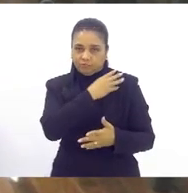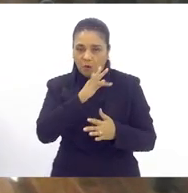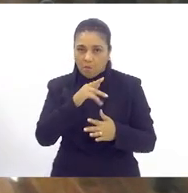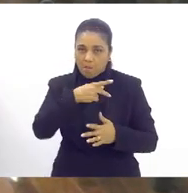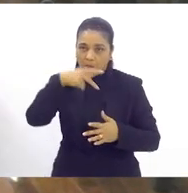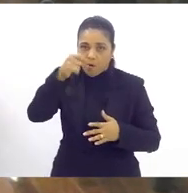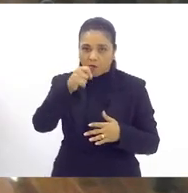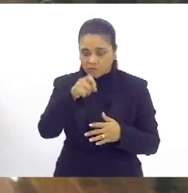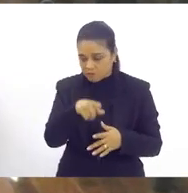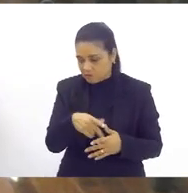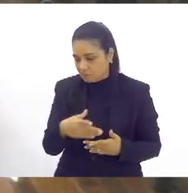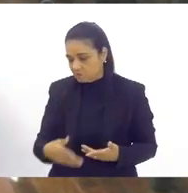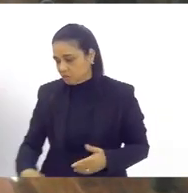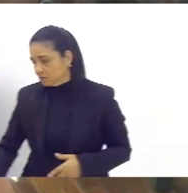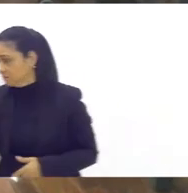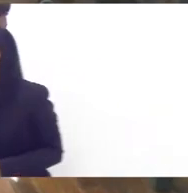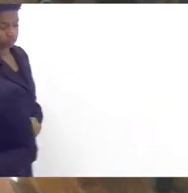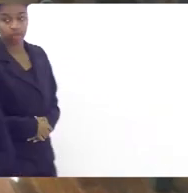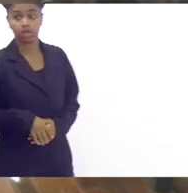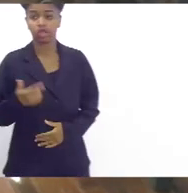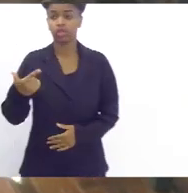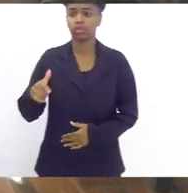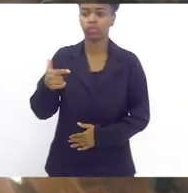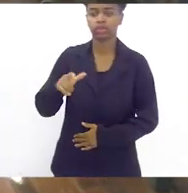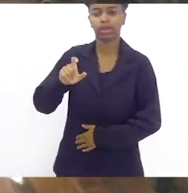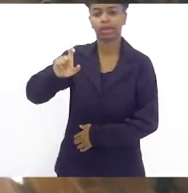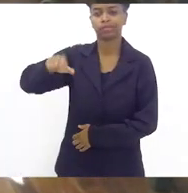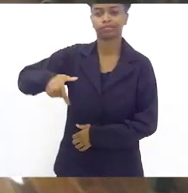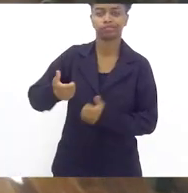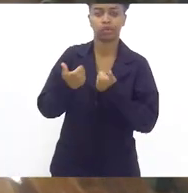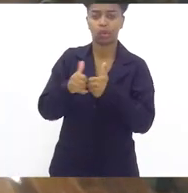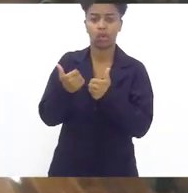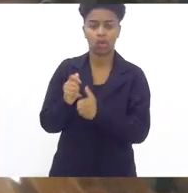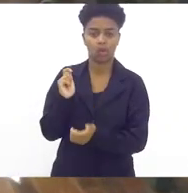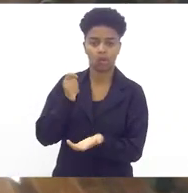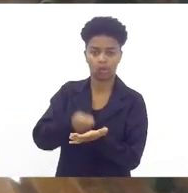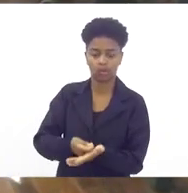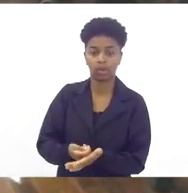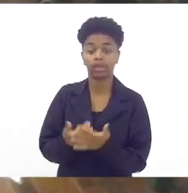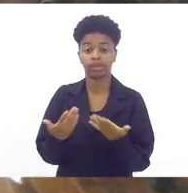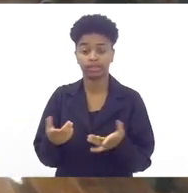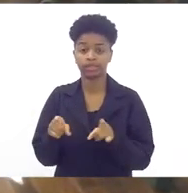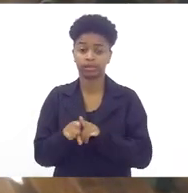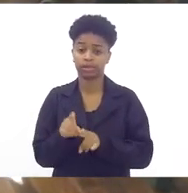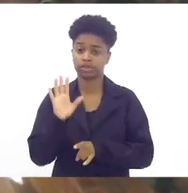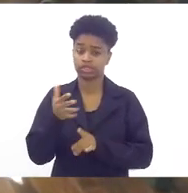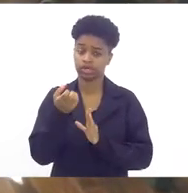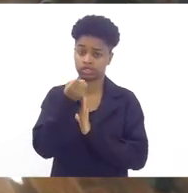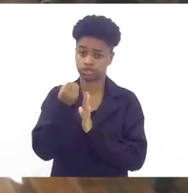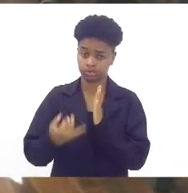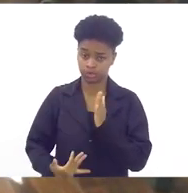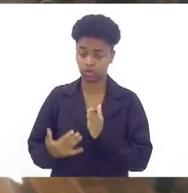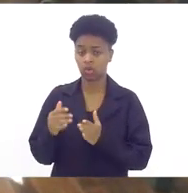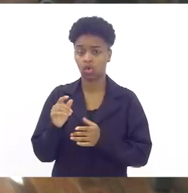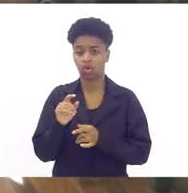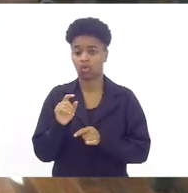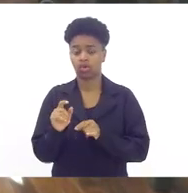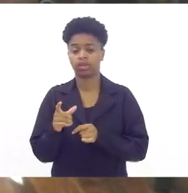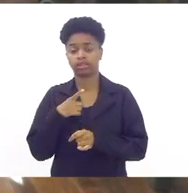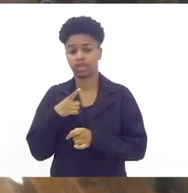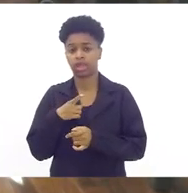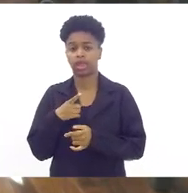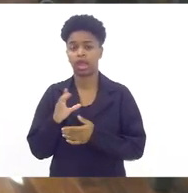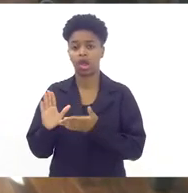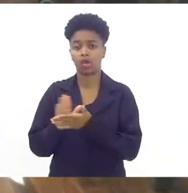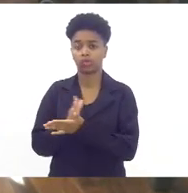acesso ao paciente livre e como sendo relatado muitas que ofereciam